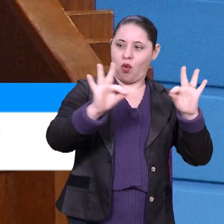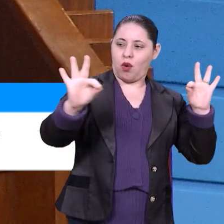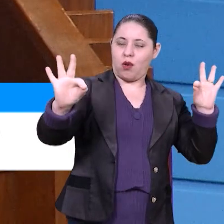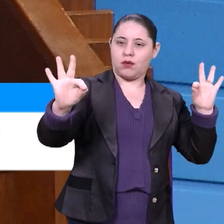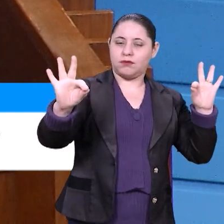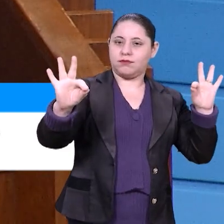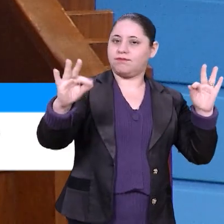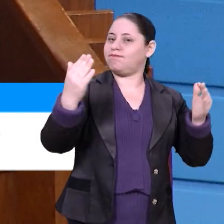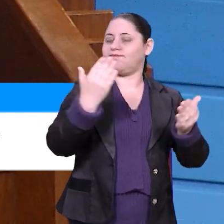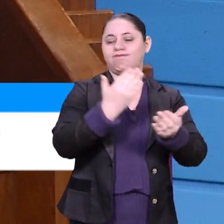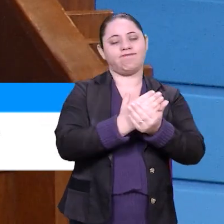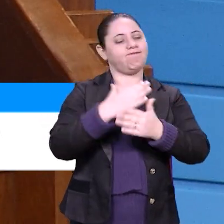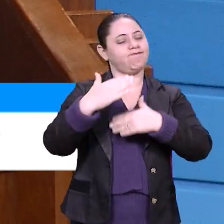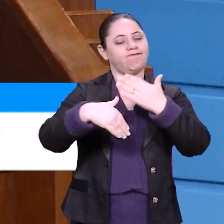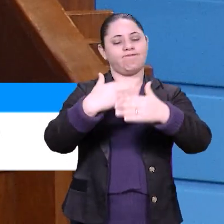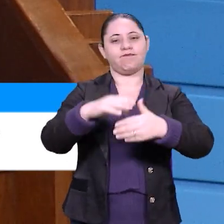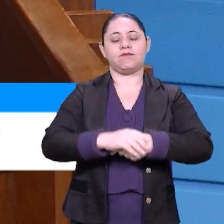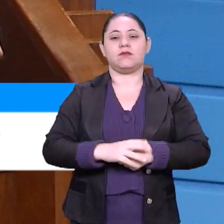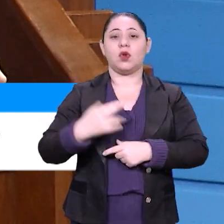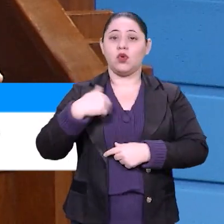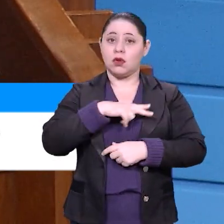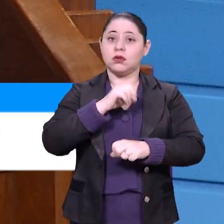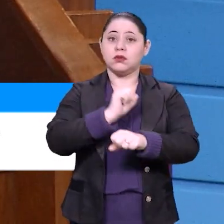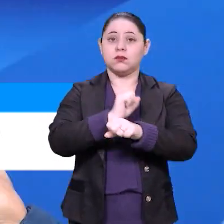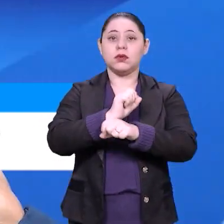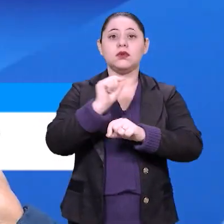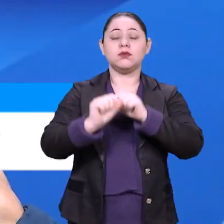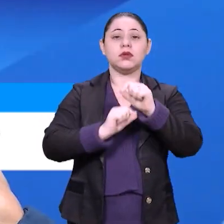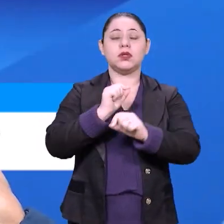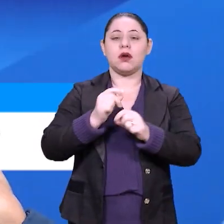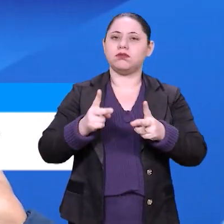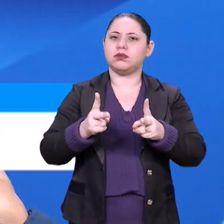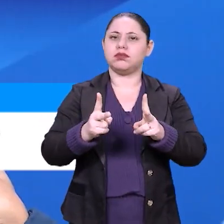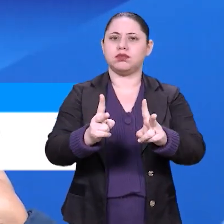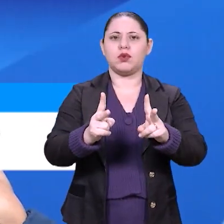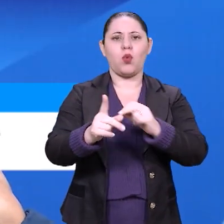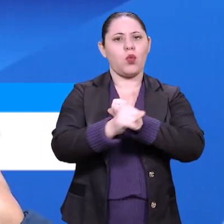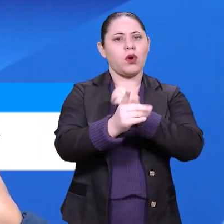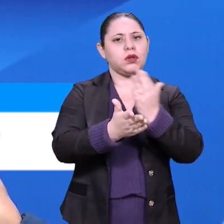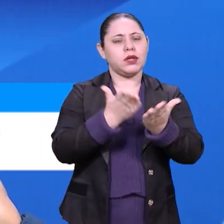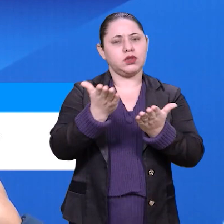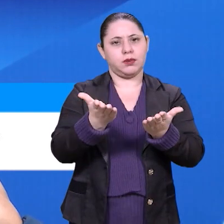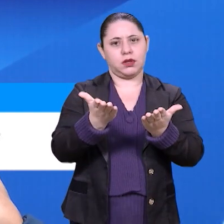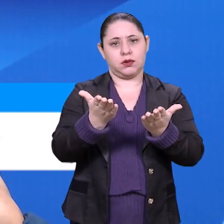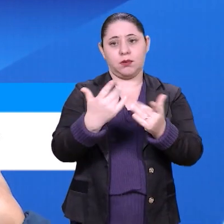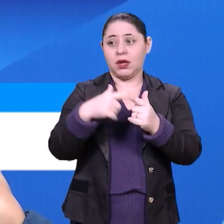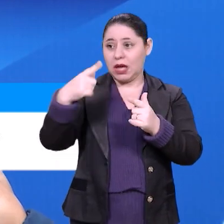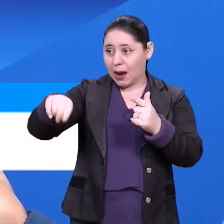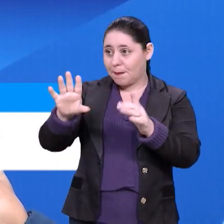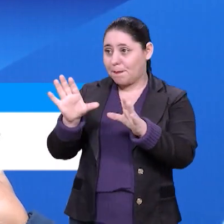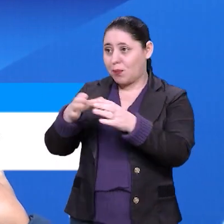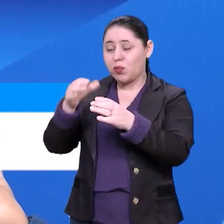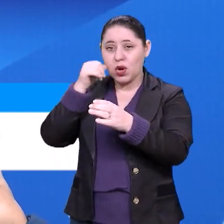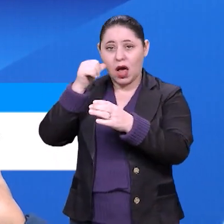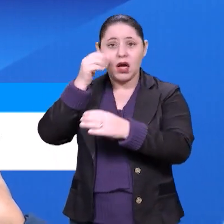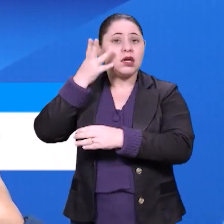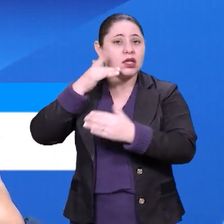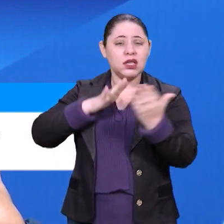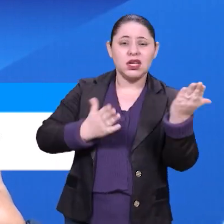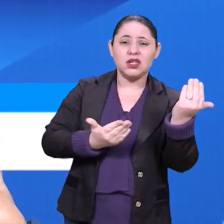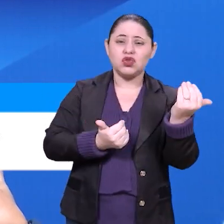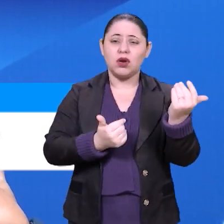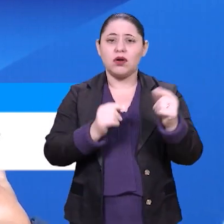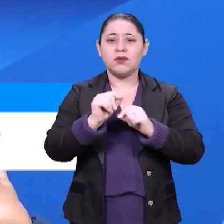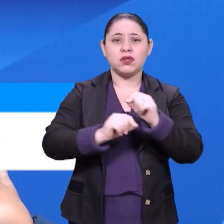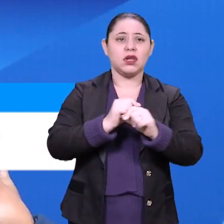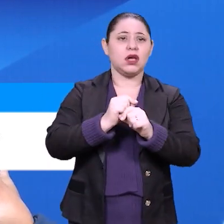Brasileira, esses processos não prosperaram. E a gente espera que seja permanente nesse atendimento para que as